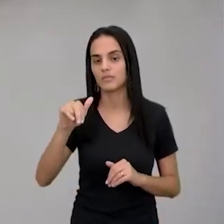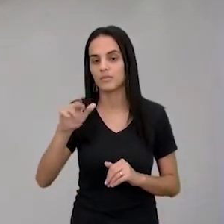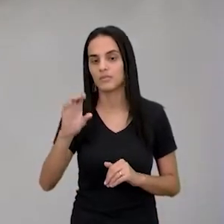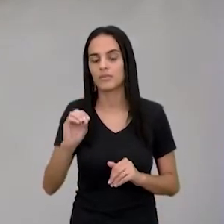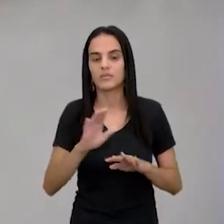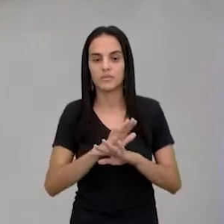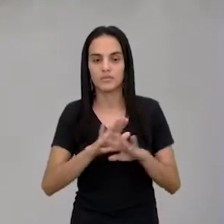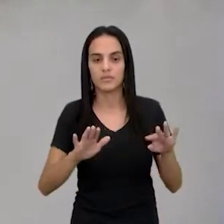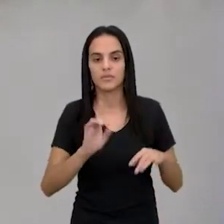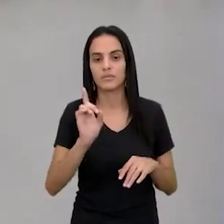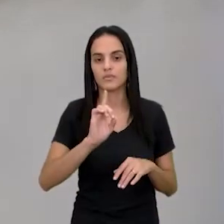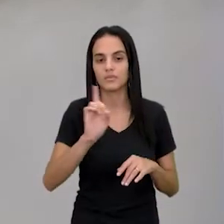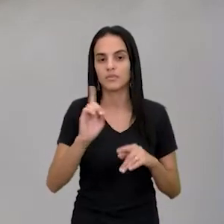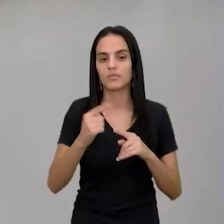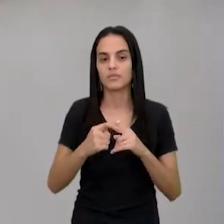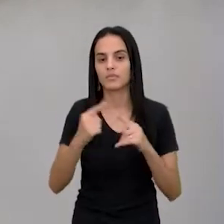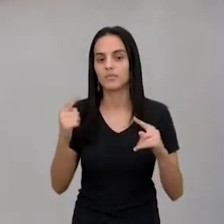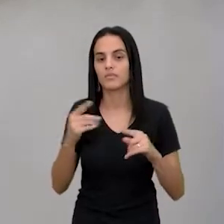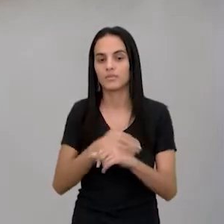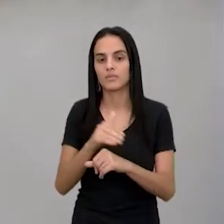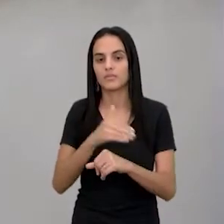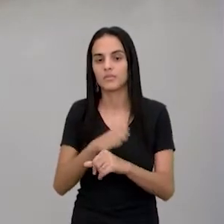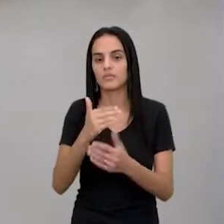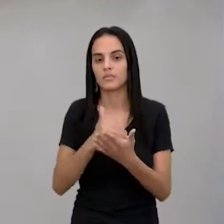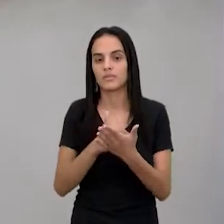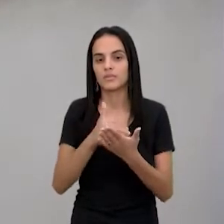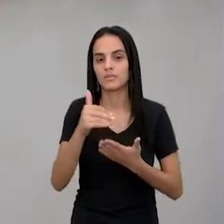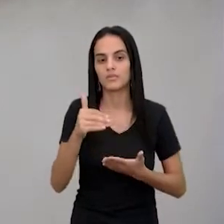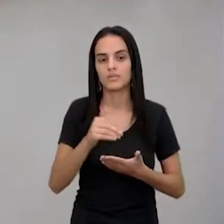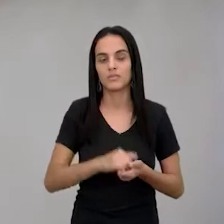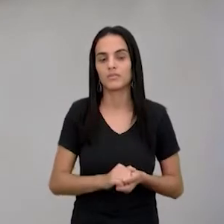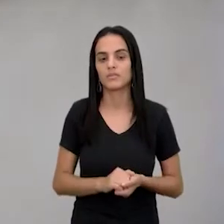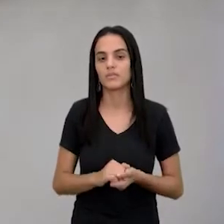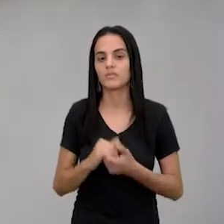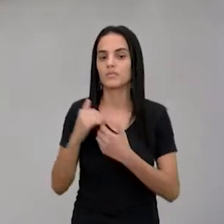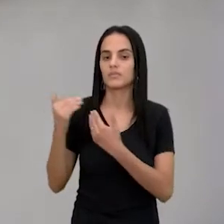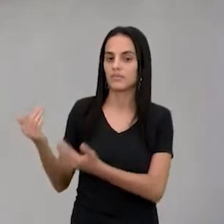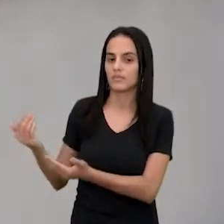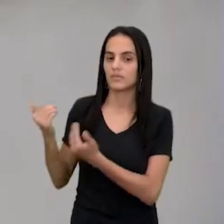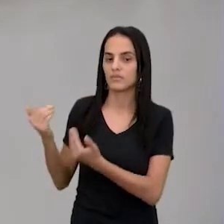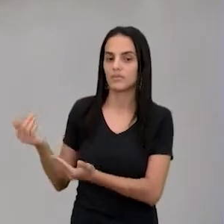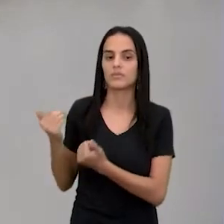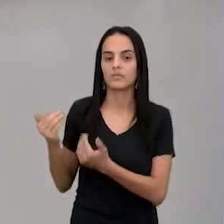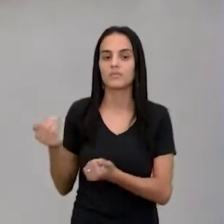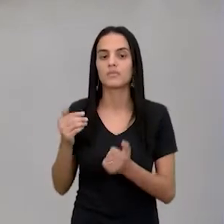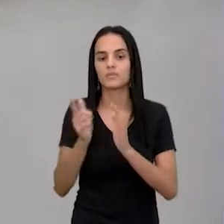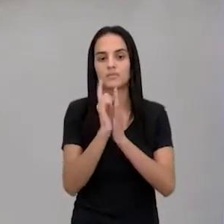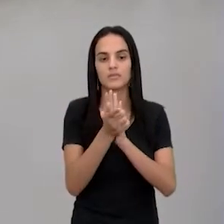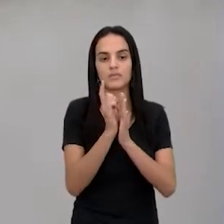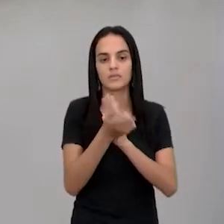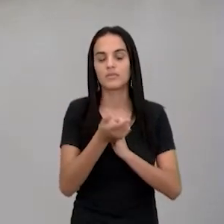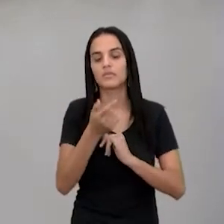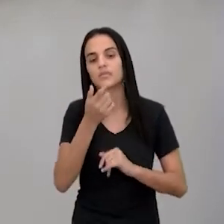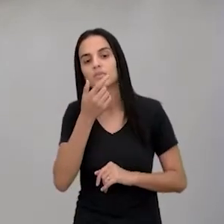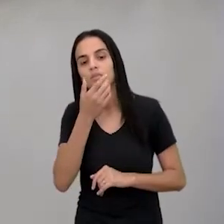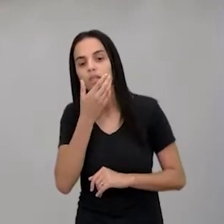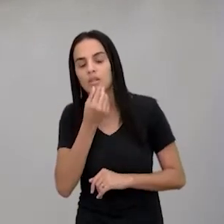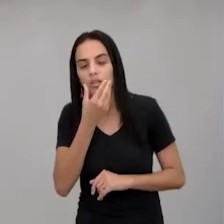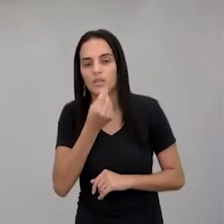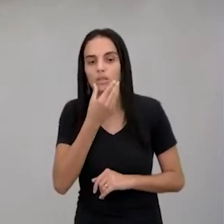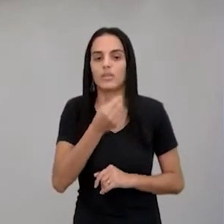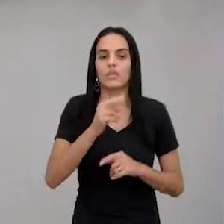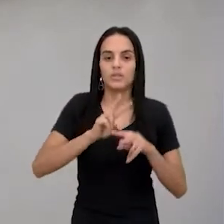Né? Então, quando a gente fala de produção alimentícia, é muitas vezes interessante a gente pensar também como que eu vou